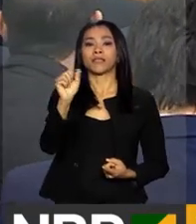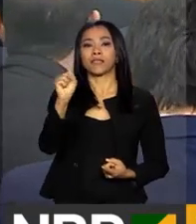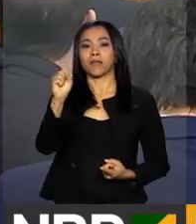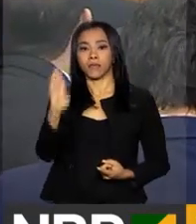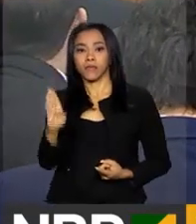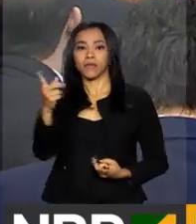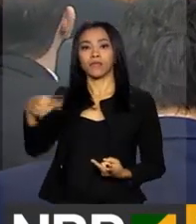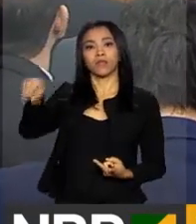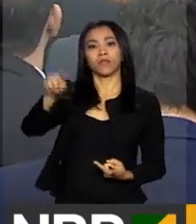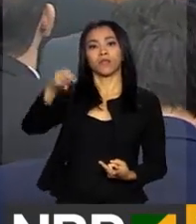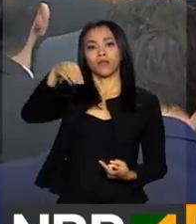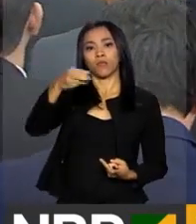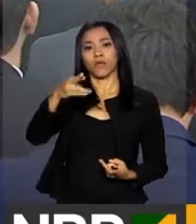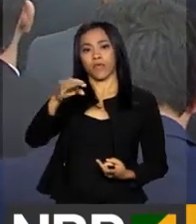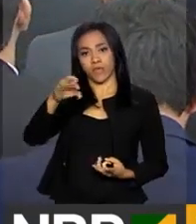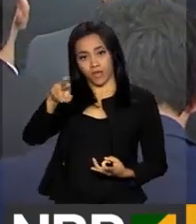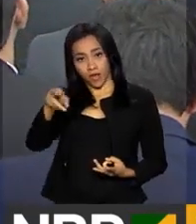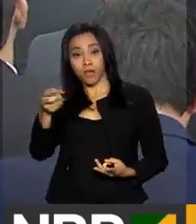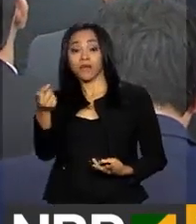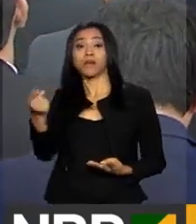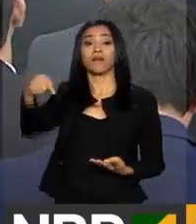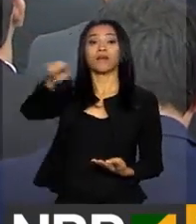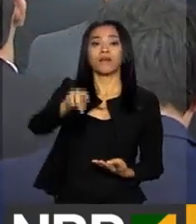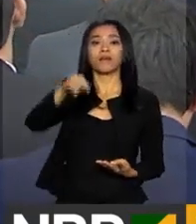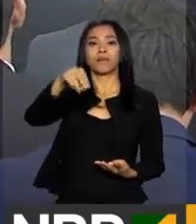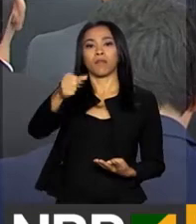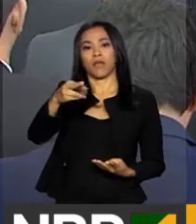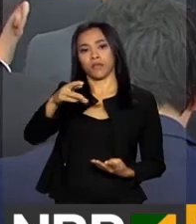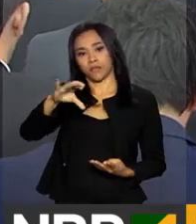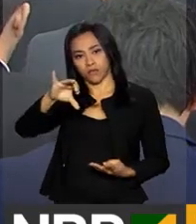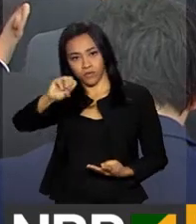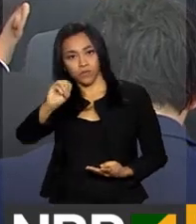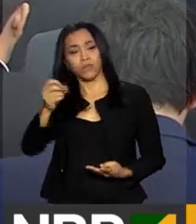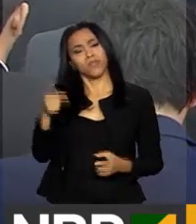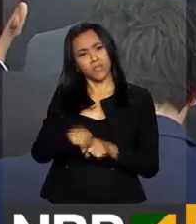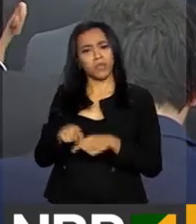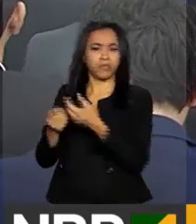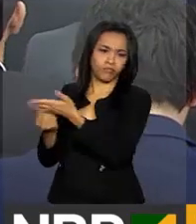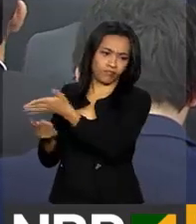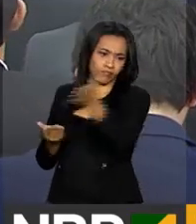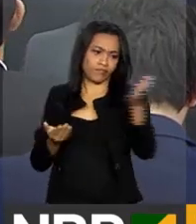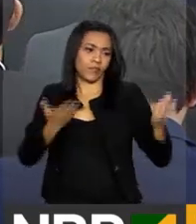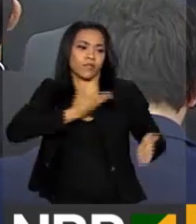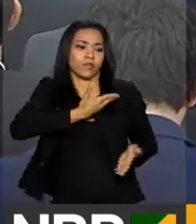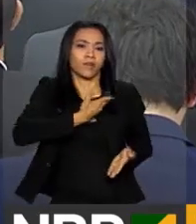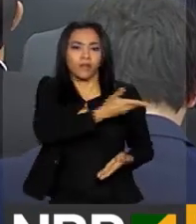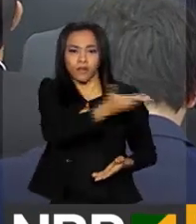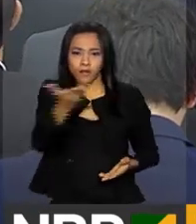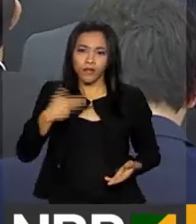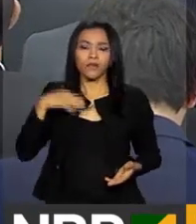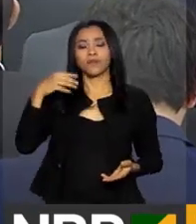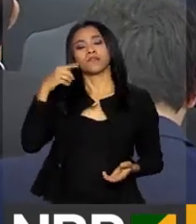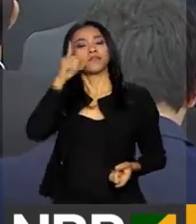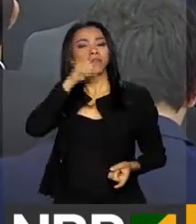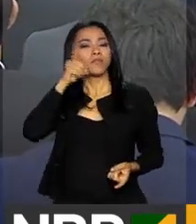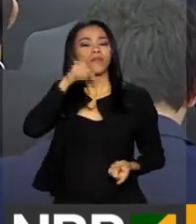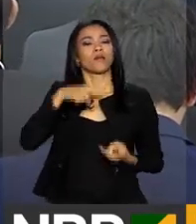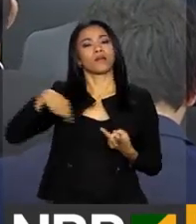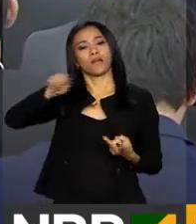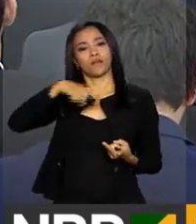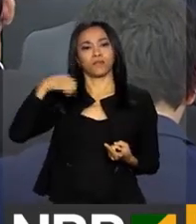márcio e naturalmente cumprimentar os colegas todos parlamentares deputados e